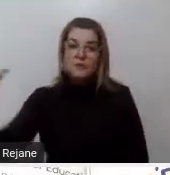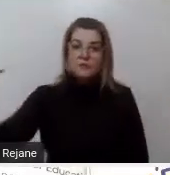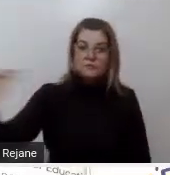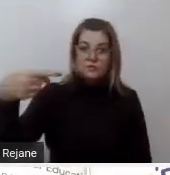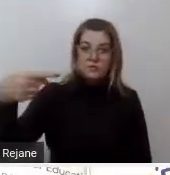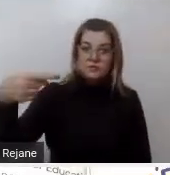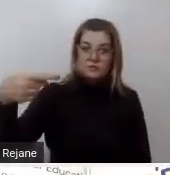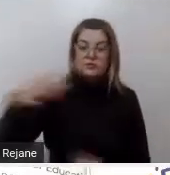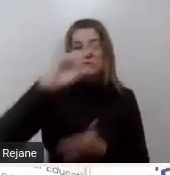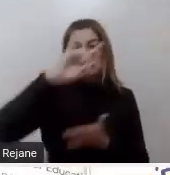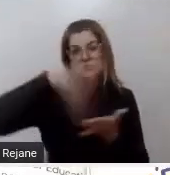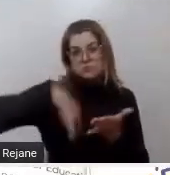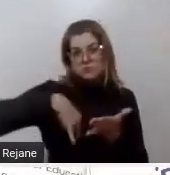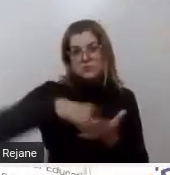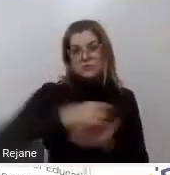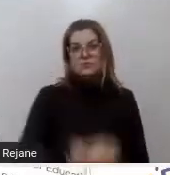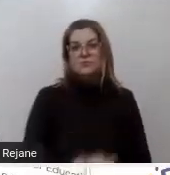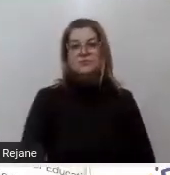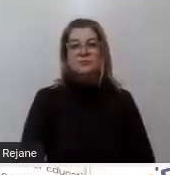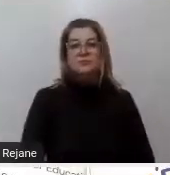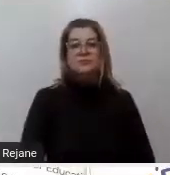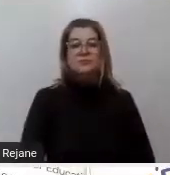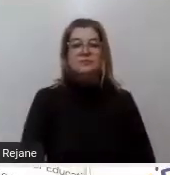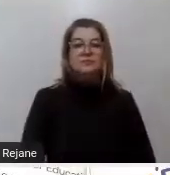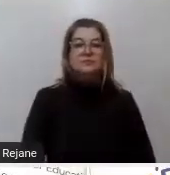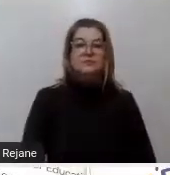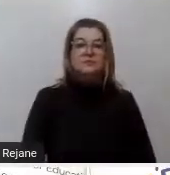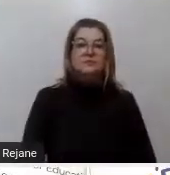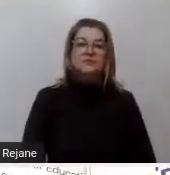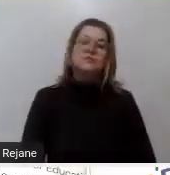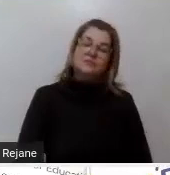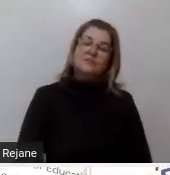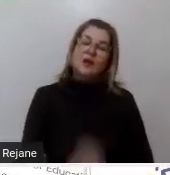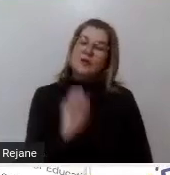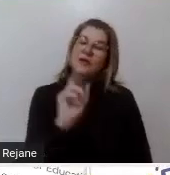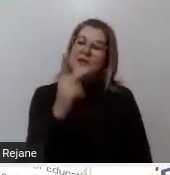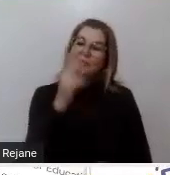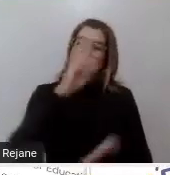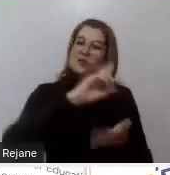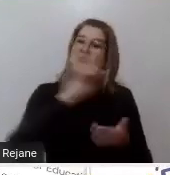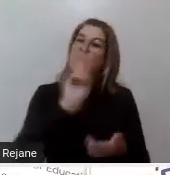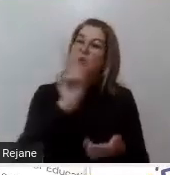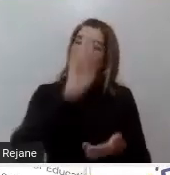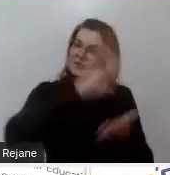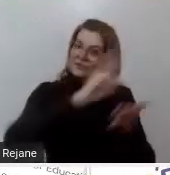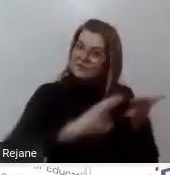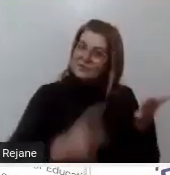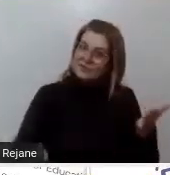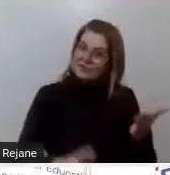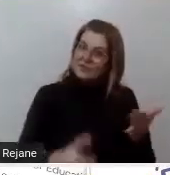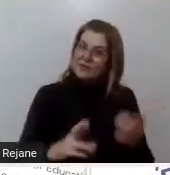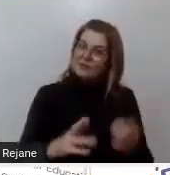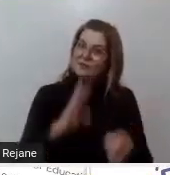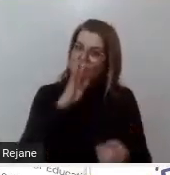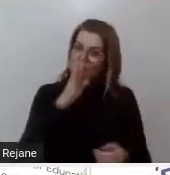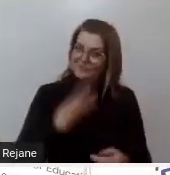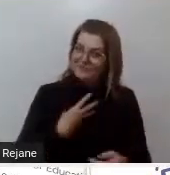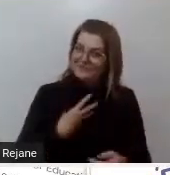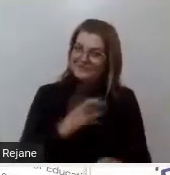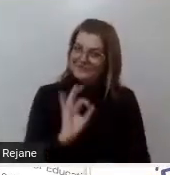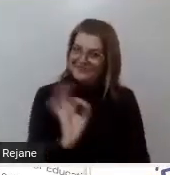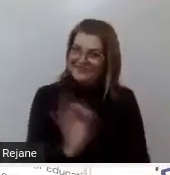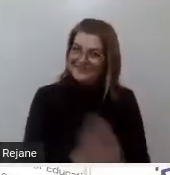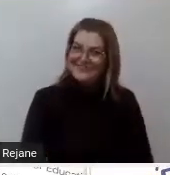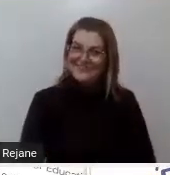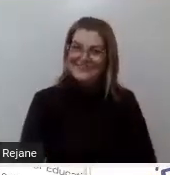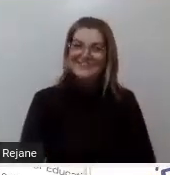do documento. Tudo bem, então eu vou colocar aqui redação, tá bom? Para ficar bonitinho, você não brigar comigo, tá bom. Eu